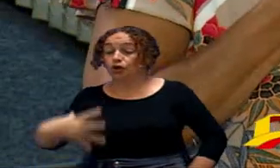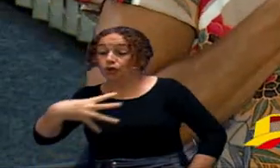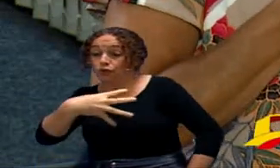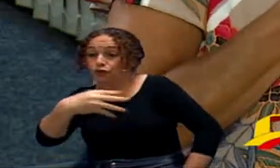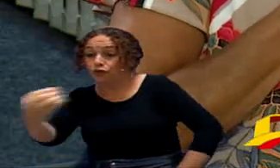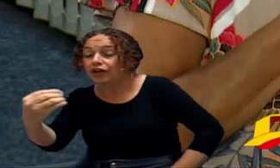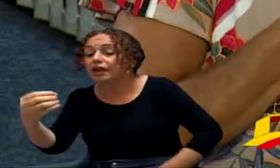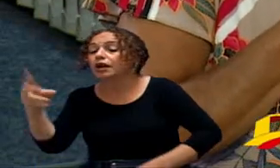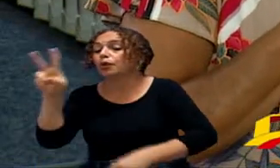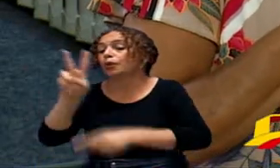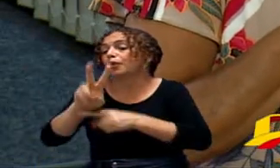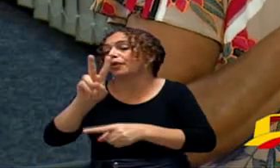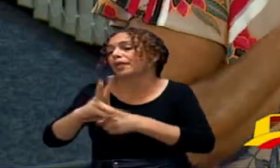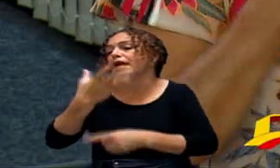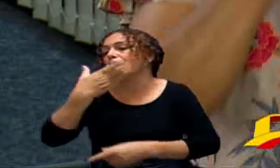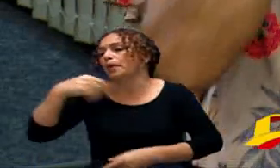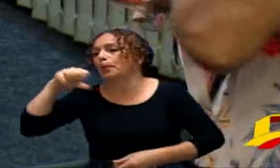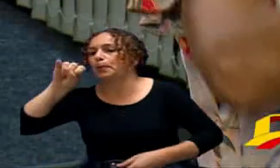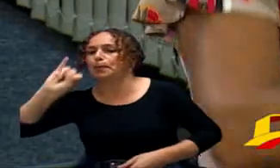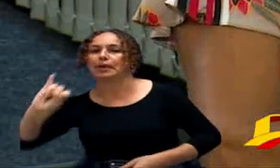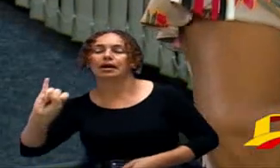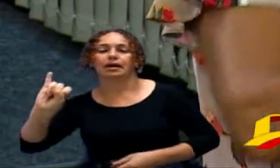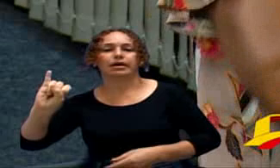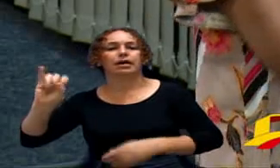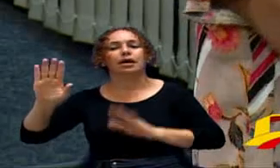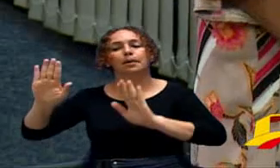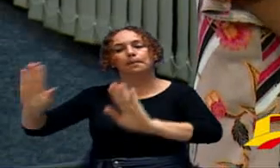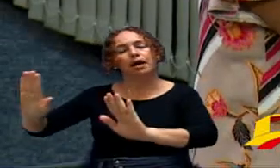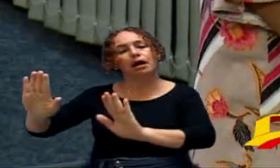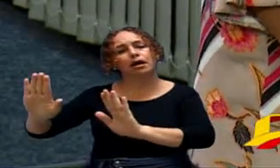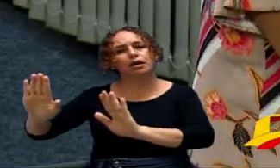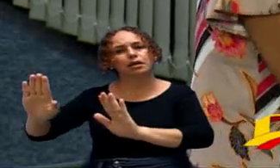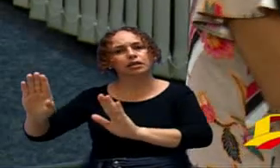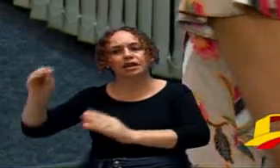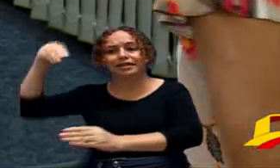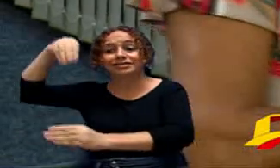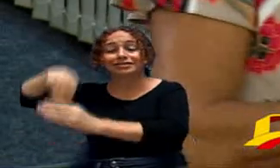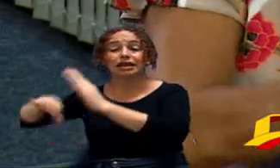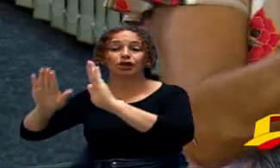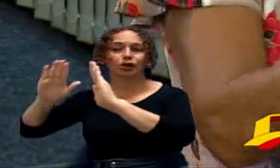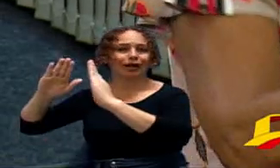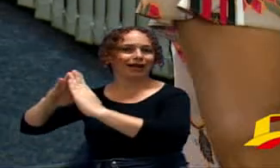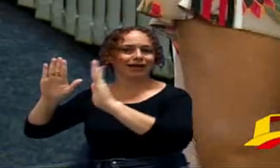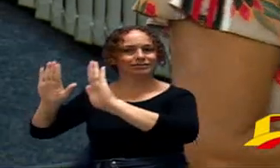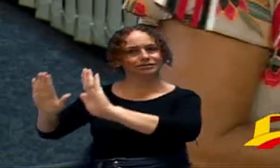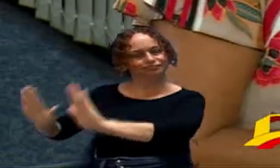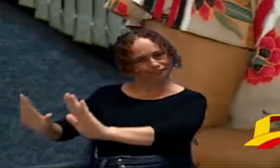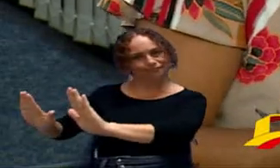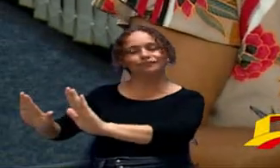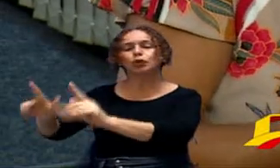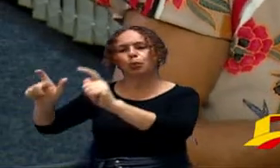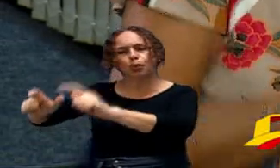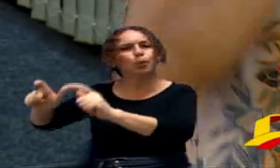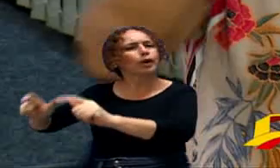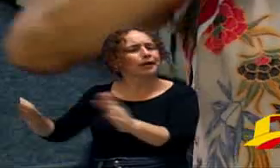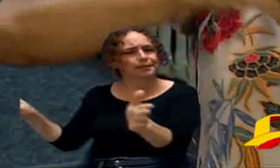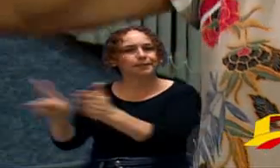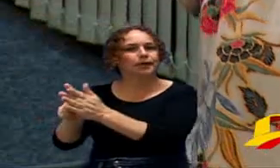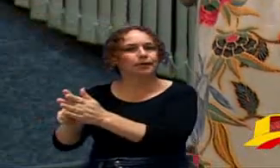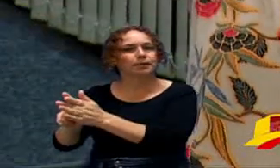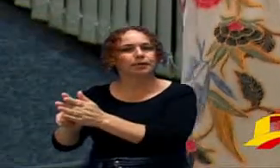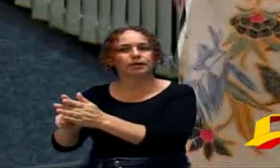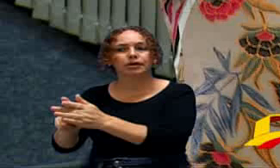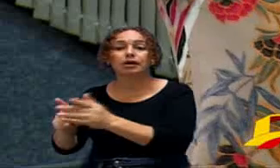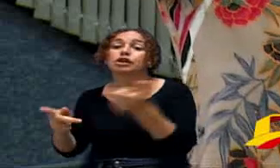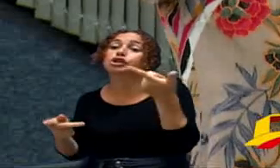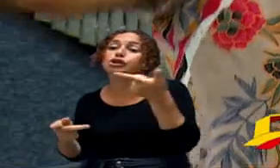cuidar dos seus pais dentro da casa dele, aonde ele está. E aqueles